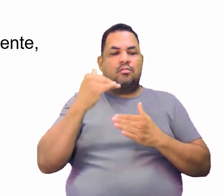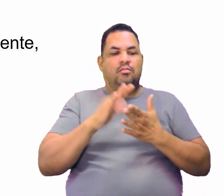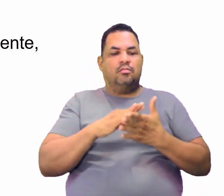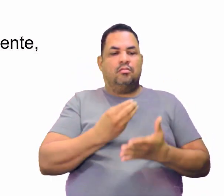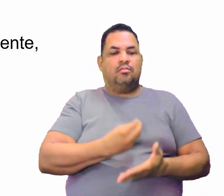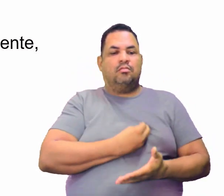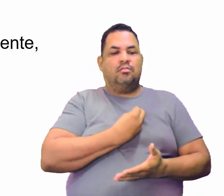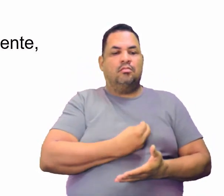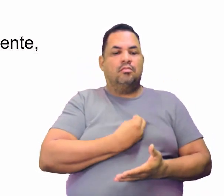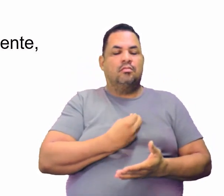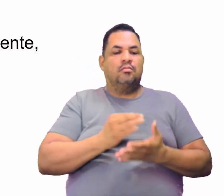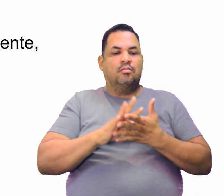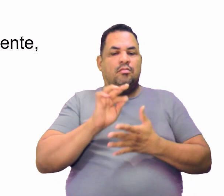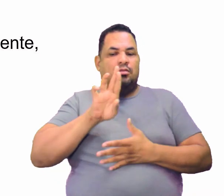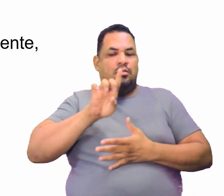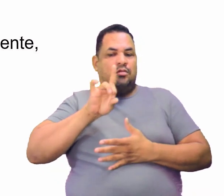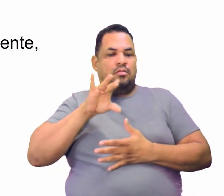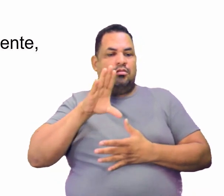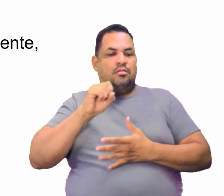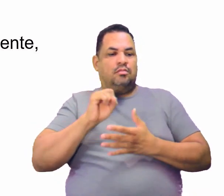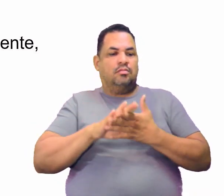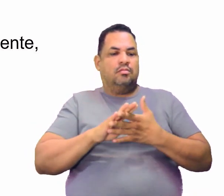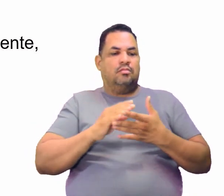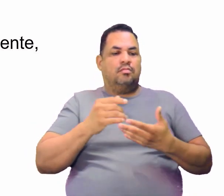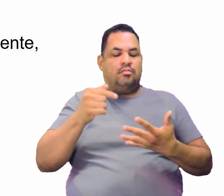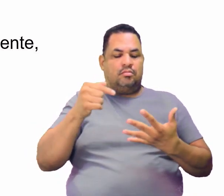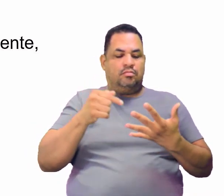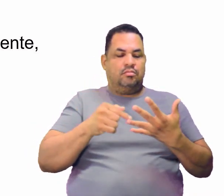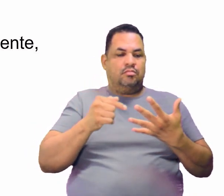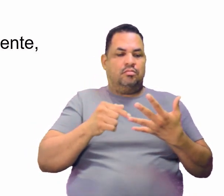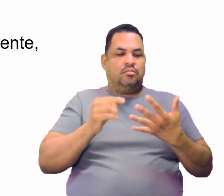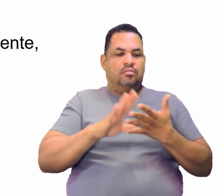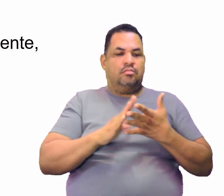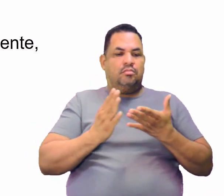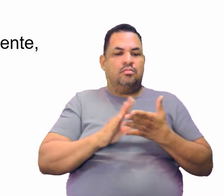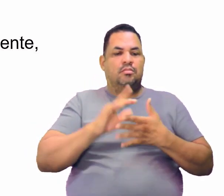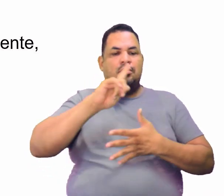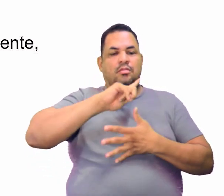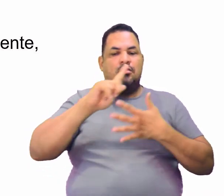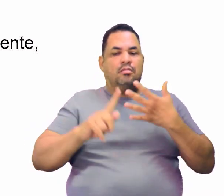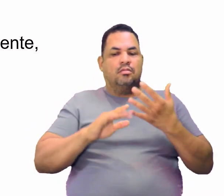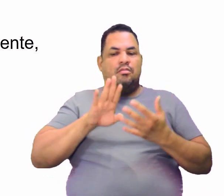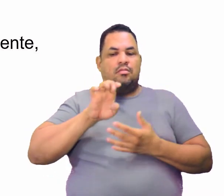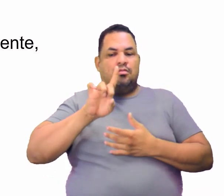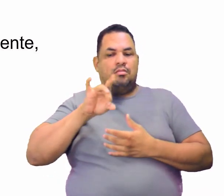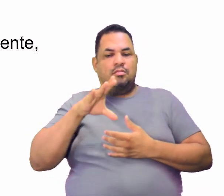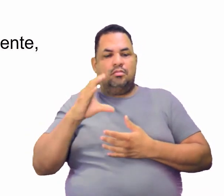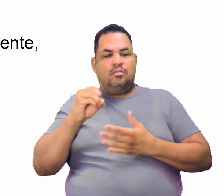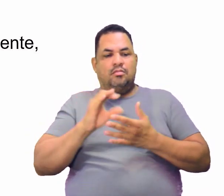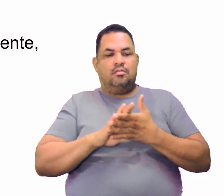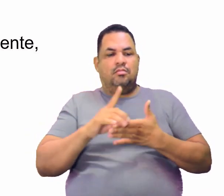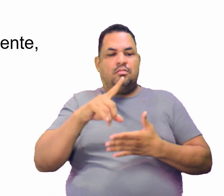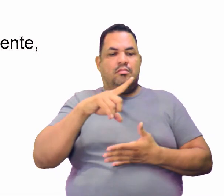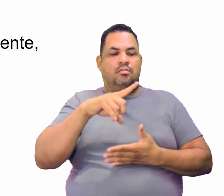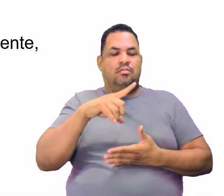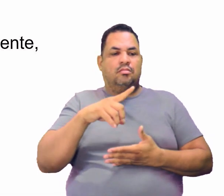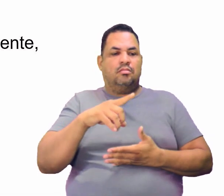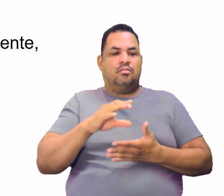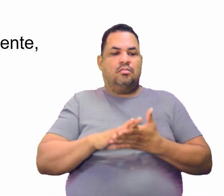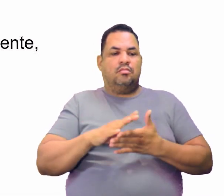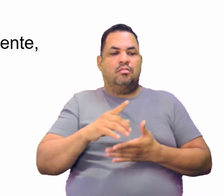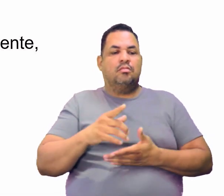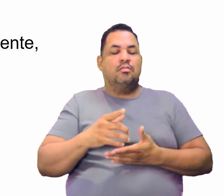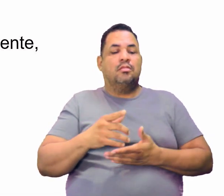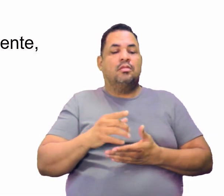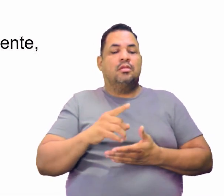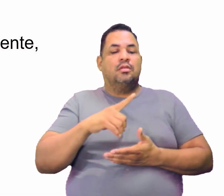da presença de refrão. D. Pertence ao gênero lírico. E. Pertence a